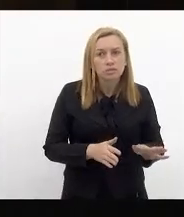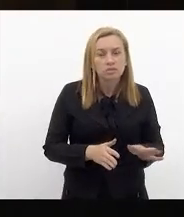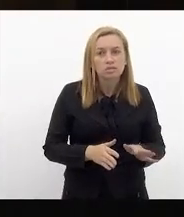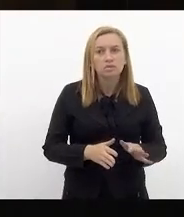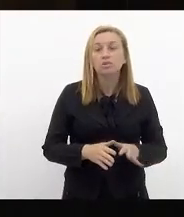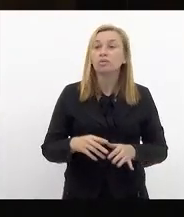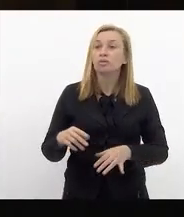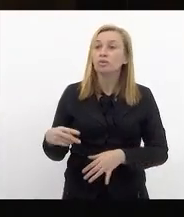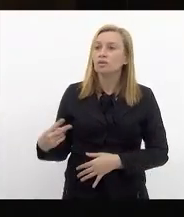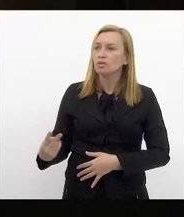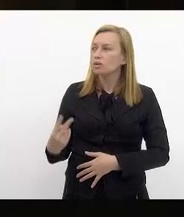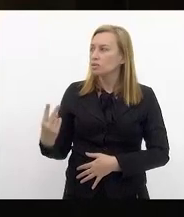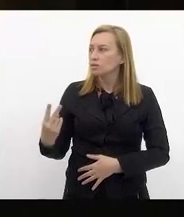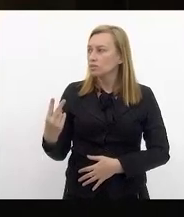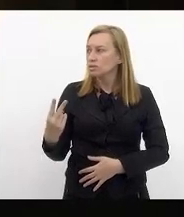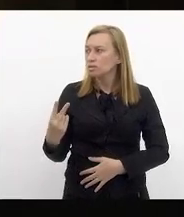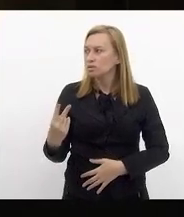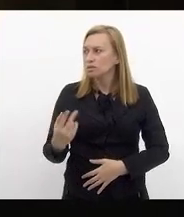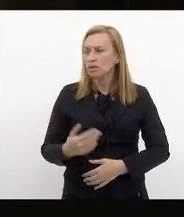o valor de